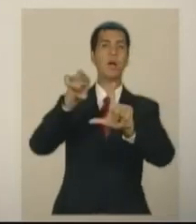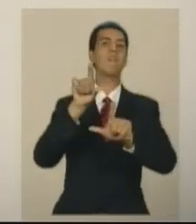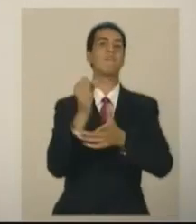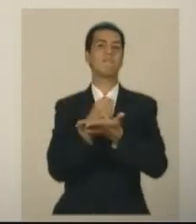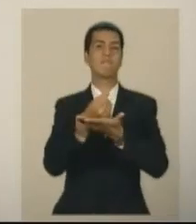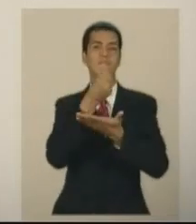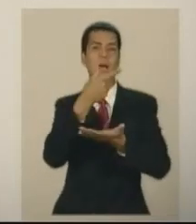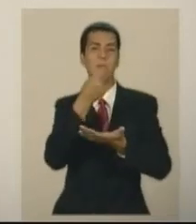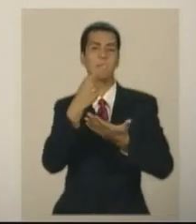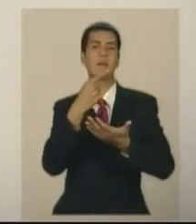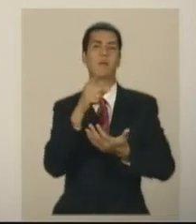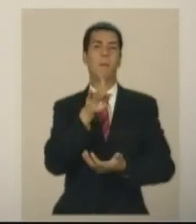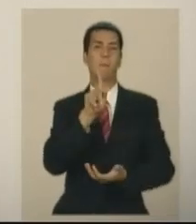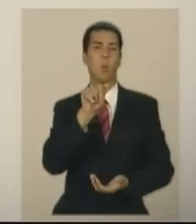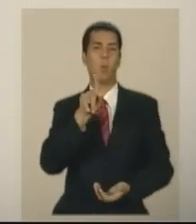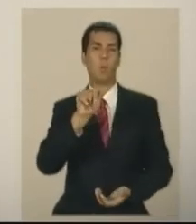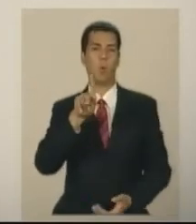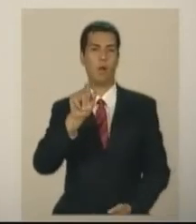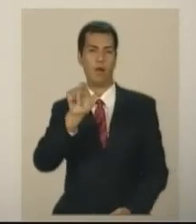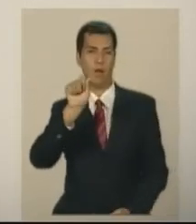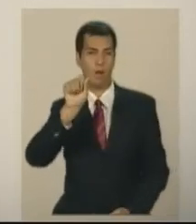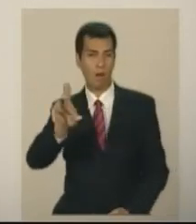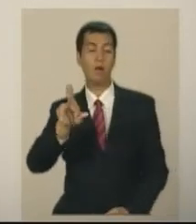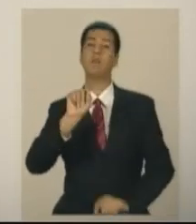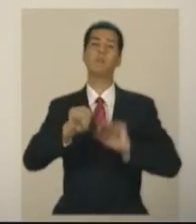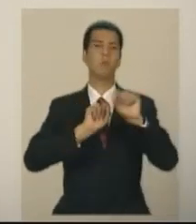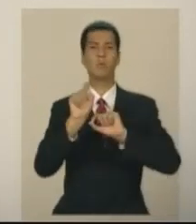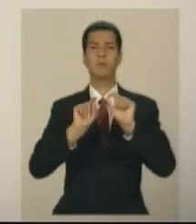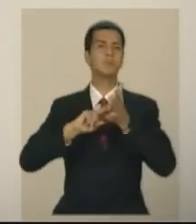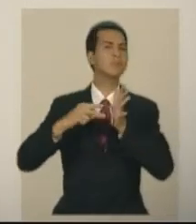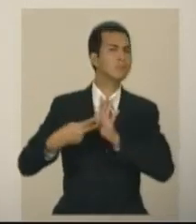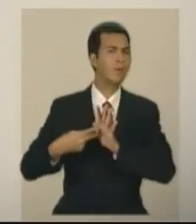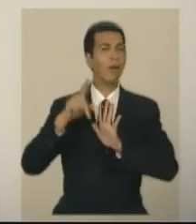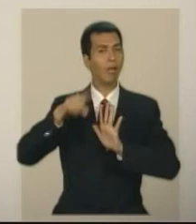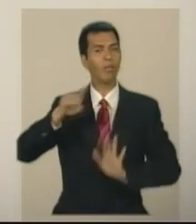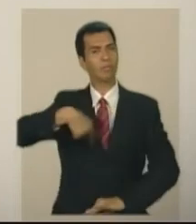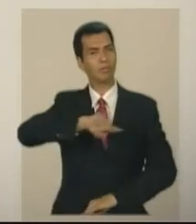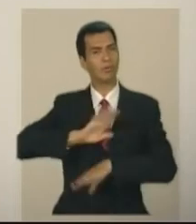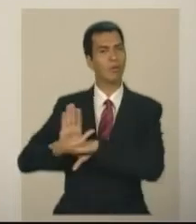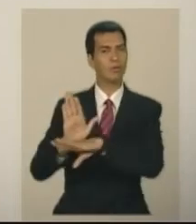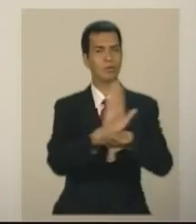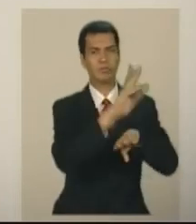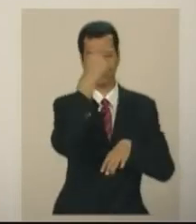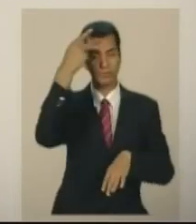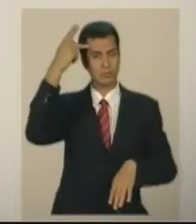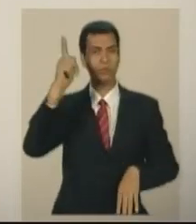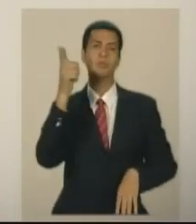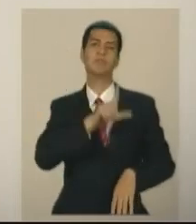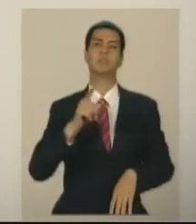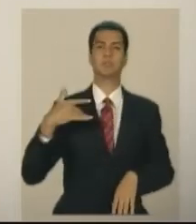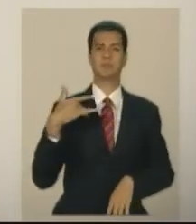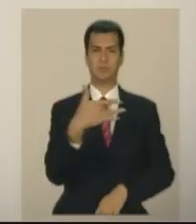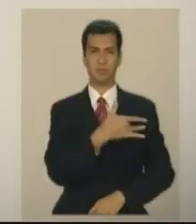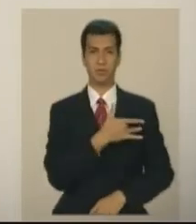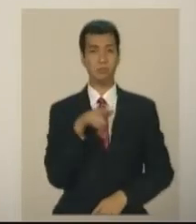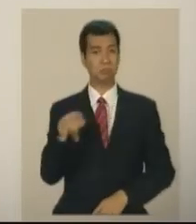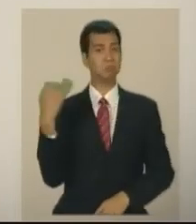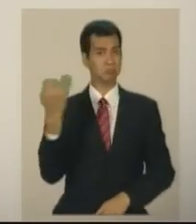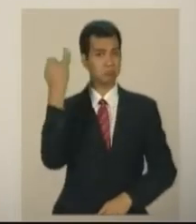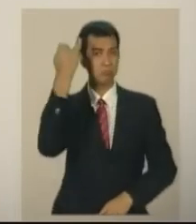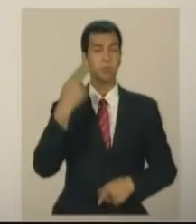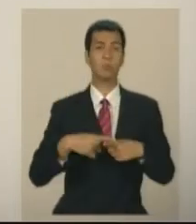das pessoas ao tratamento de saúde isso Luciano é muito importante porque praticamente